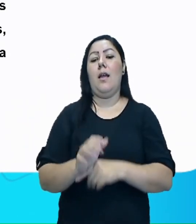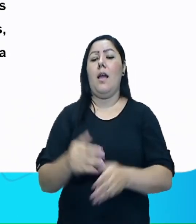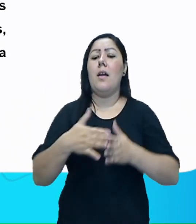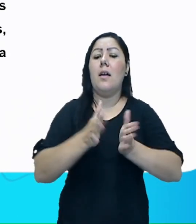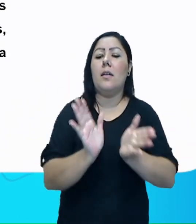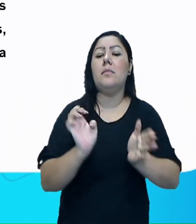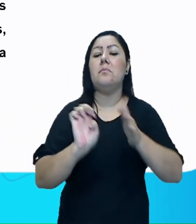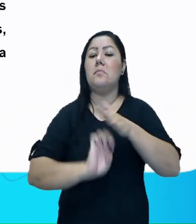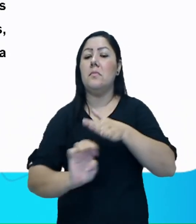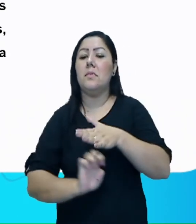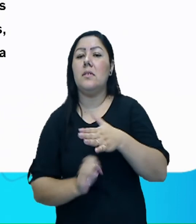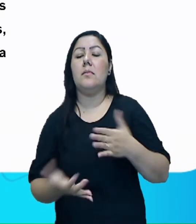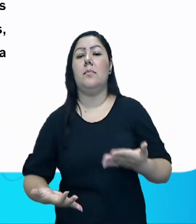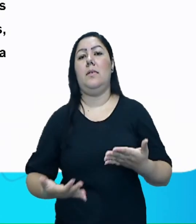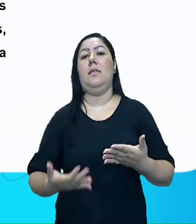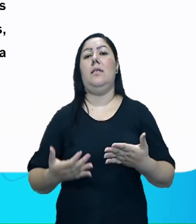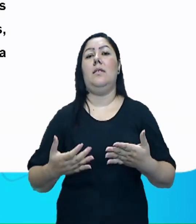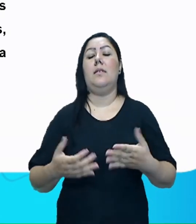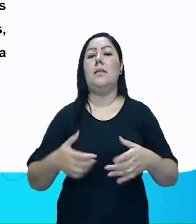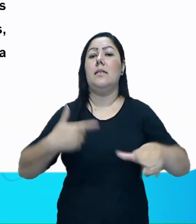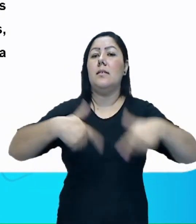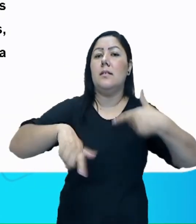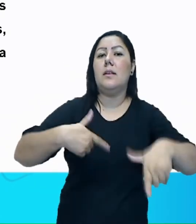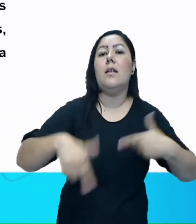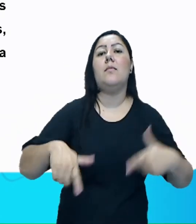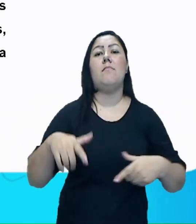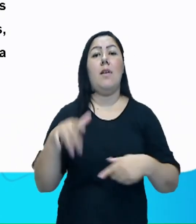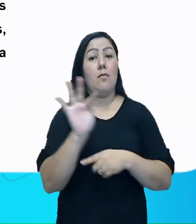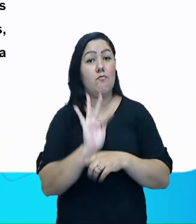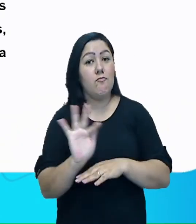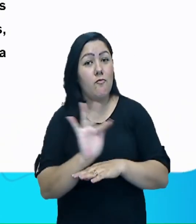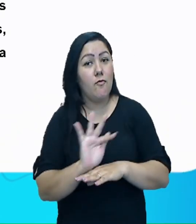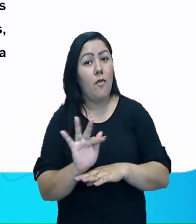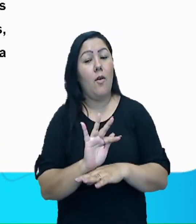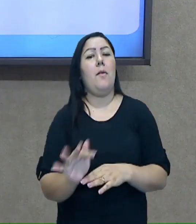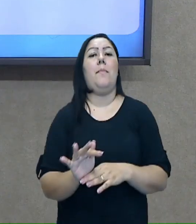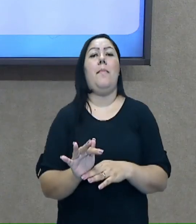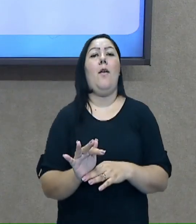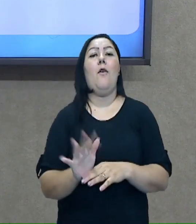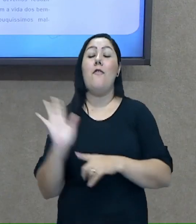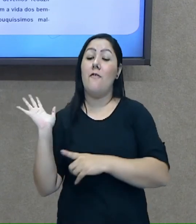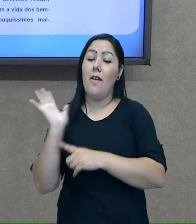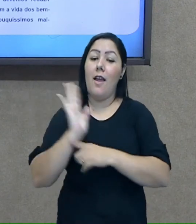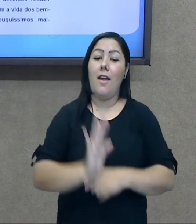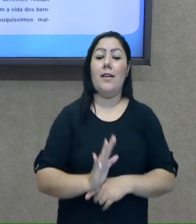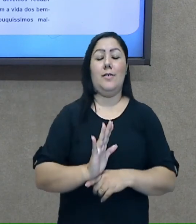será a imigração para o país de destino. Ou seja, ele deu